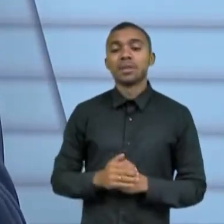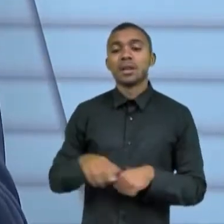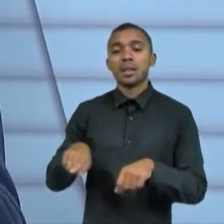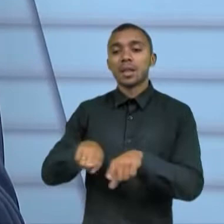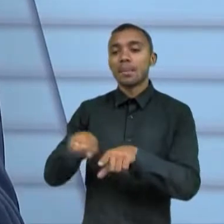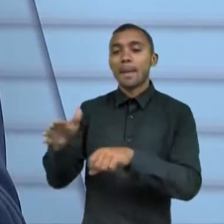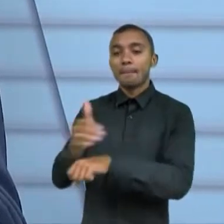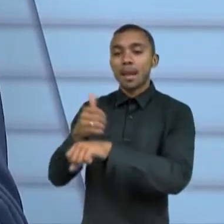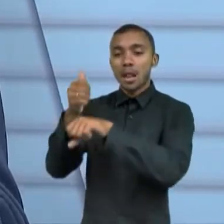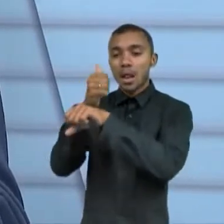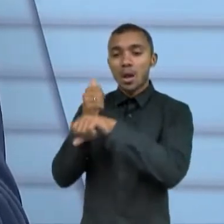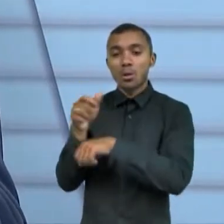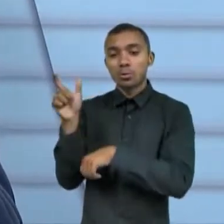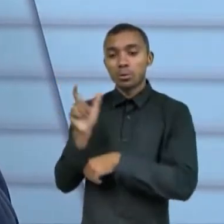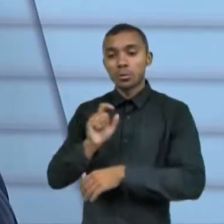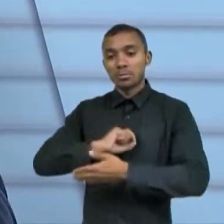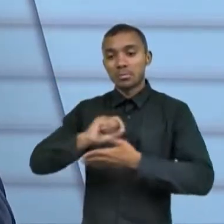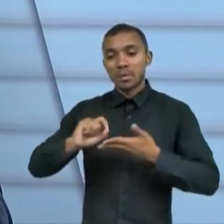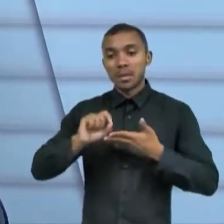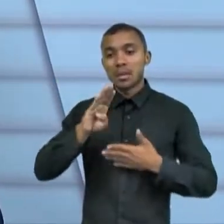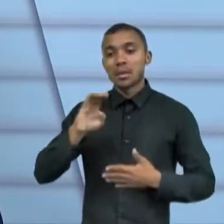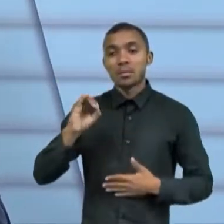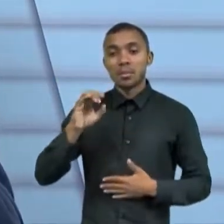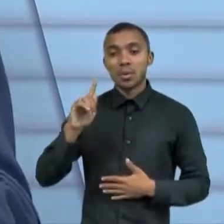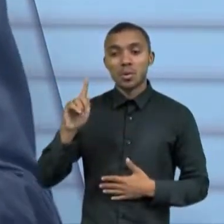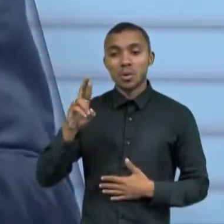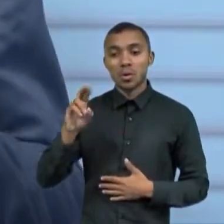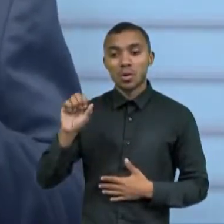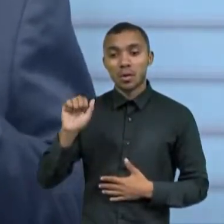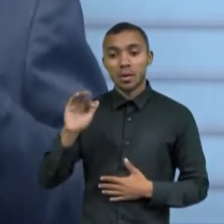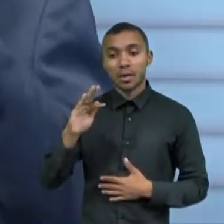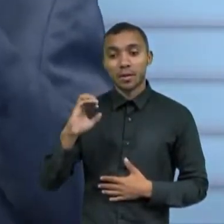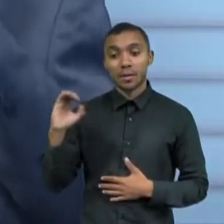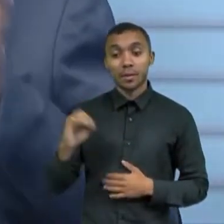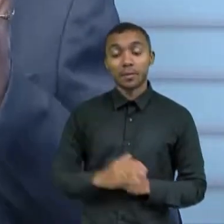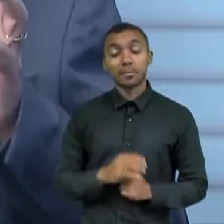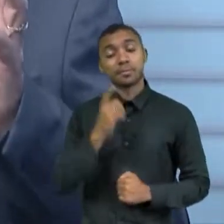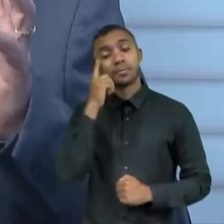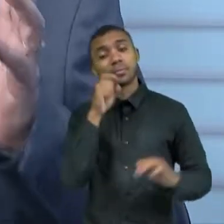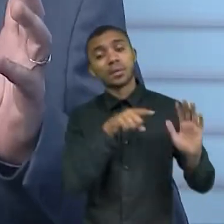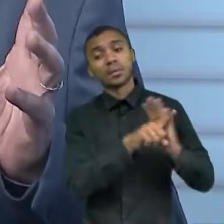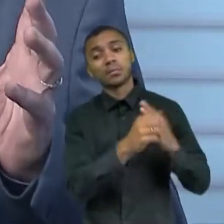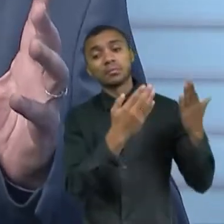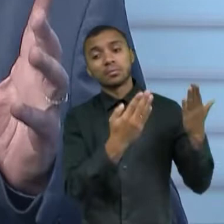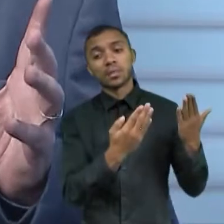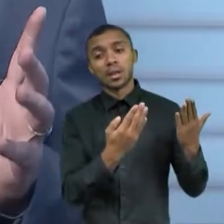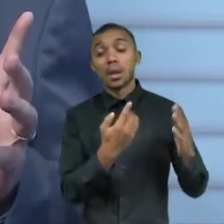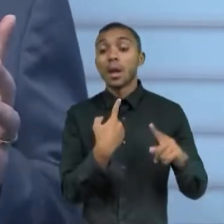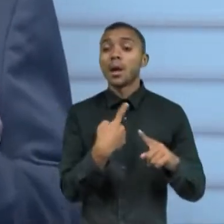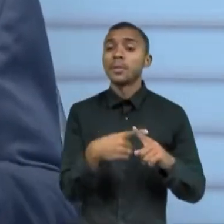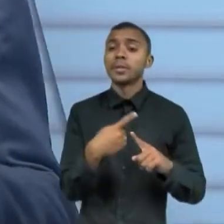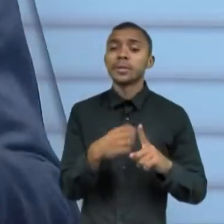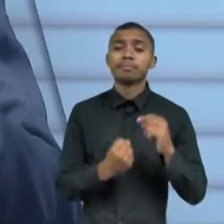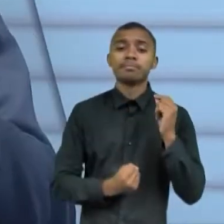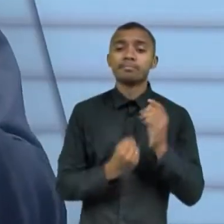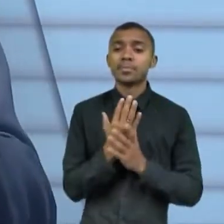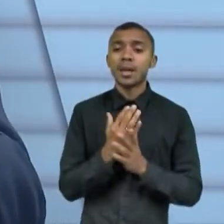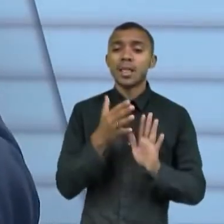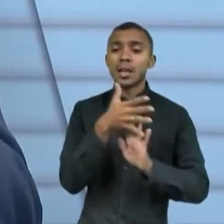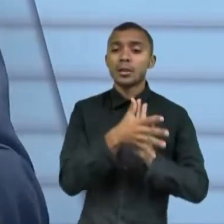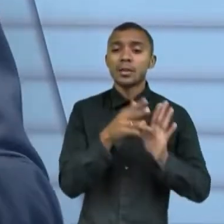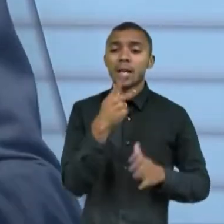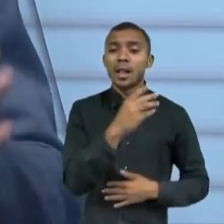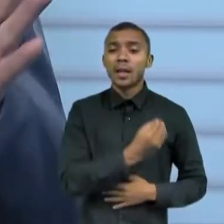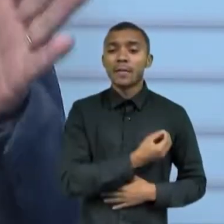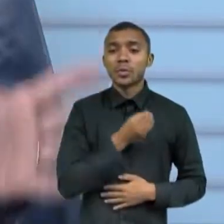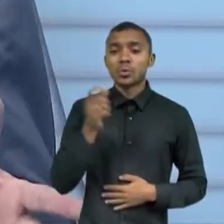dos melhores, indiscutivelmente. É um prazer tê-lo aqui. Ô Lira, por que você escreveu a biografia do Dr. Edson Queiroz? Vai ser lançada